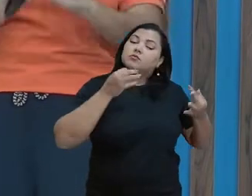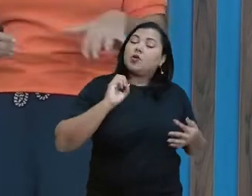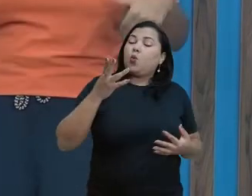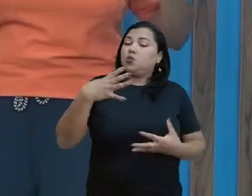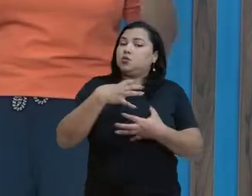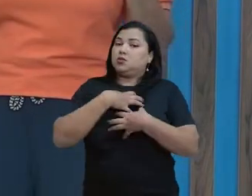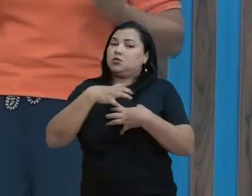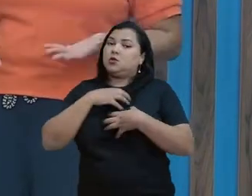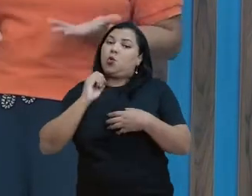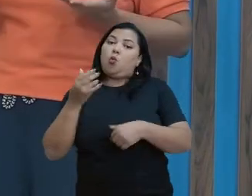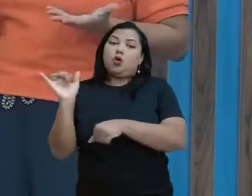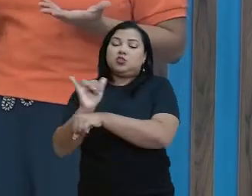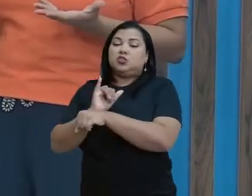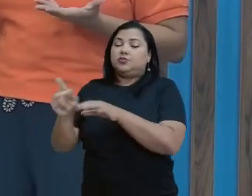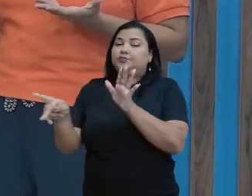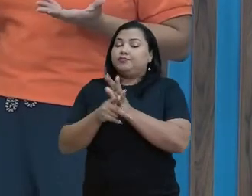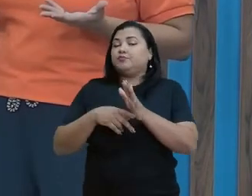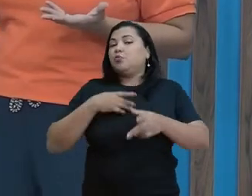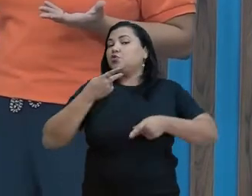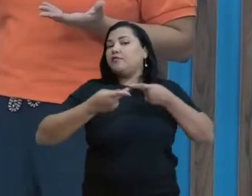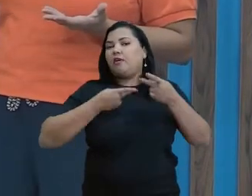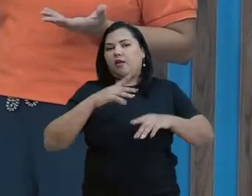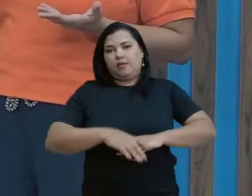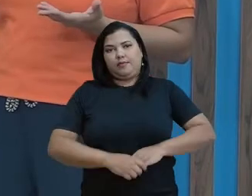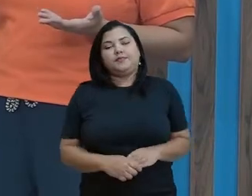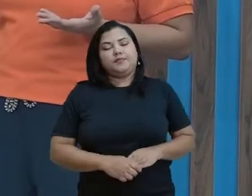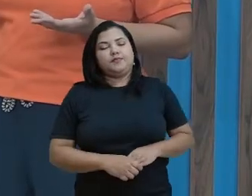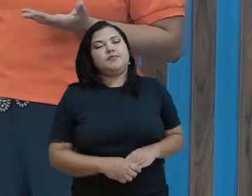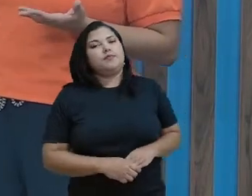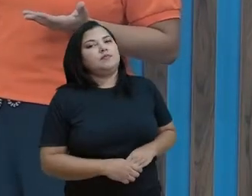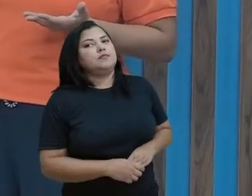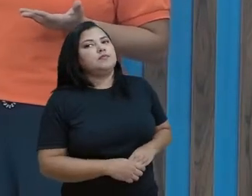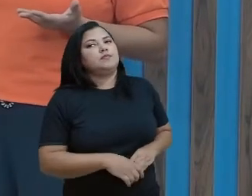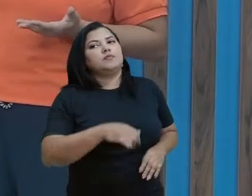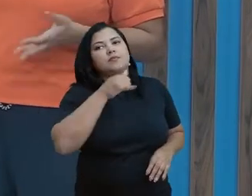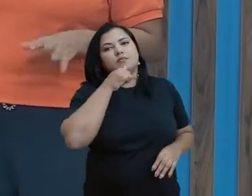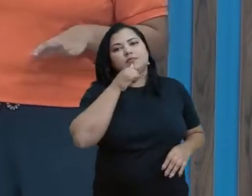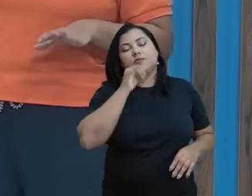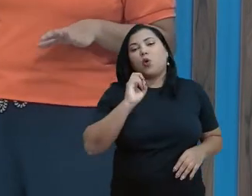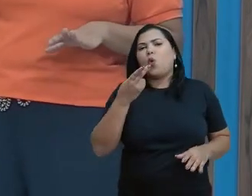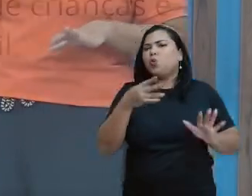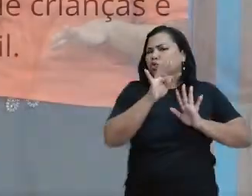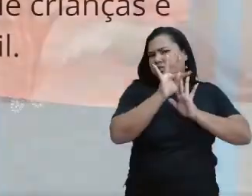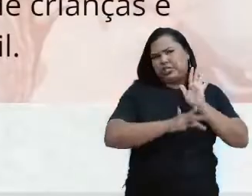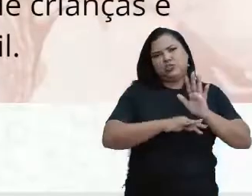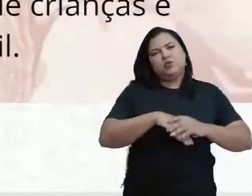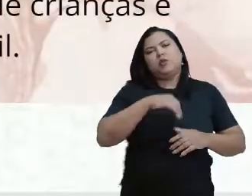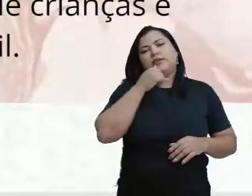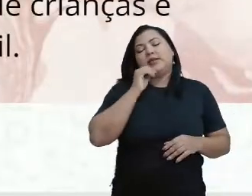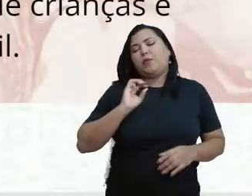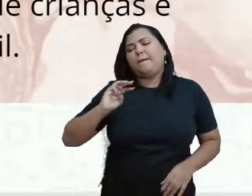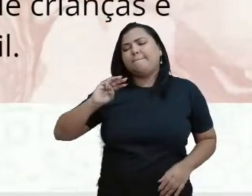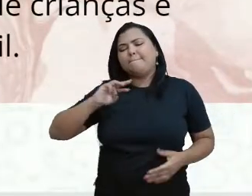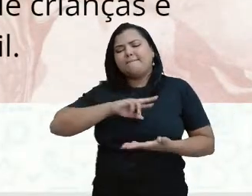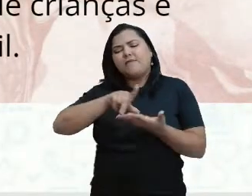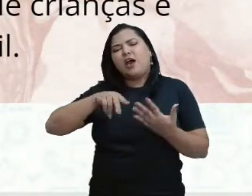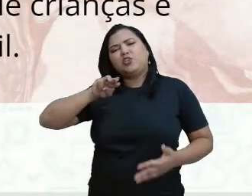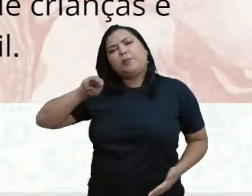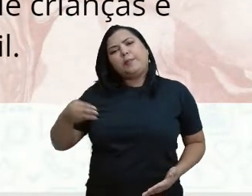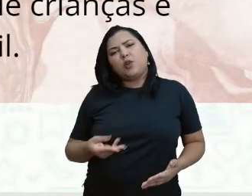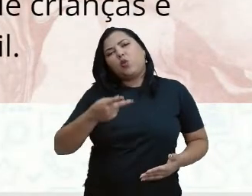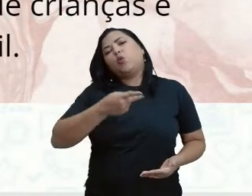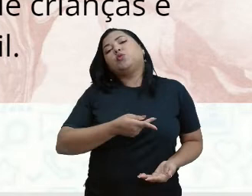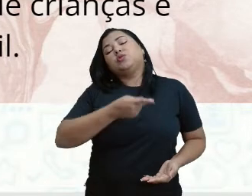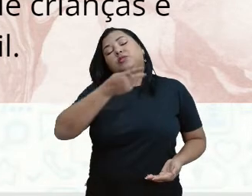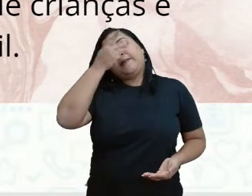seja na estratégia argumentativa. De sentido que, por exemplo, milhões de crianças e adolescentes trabalham